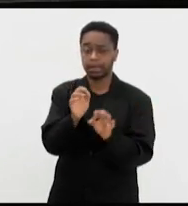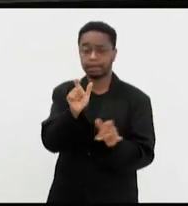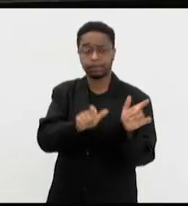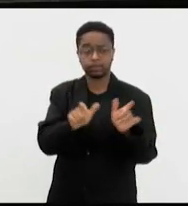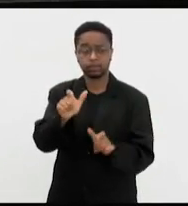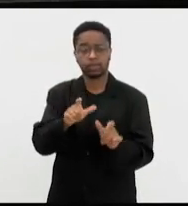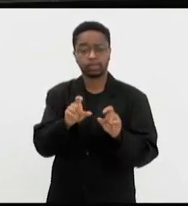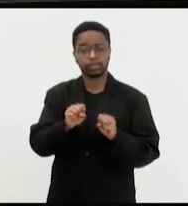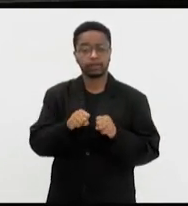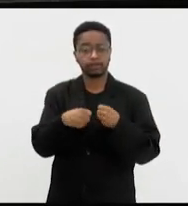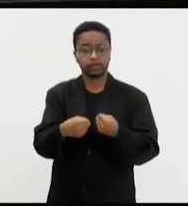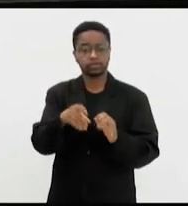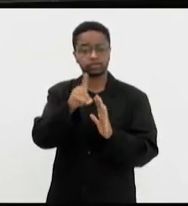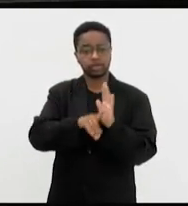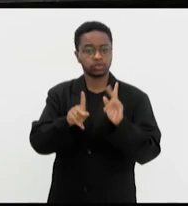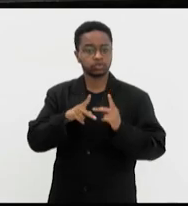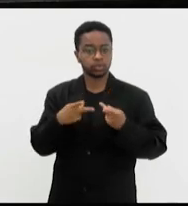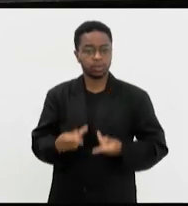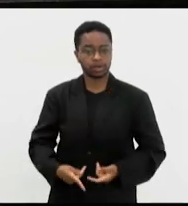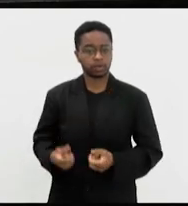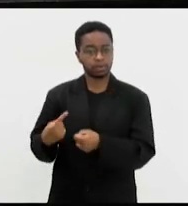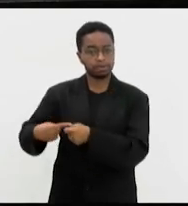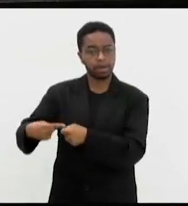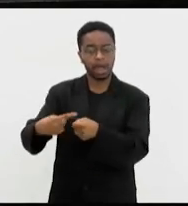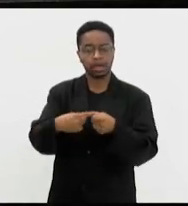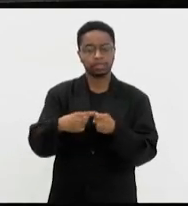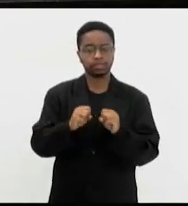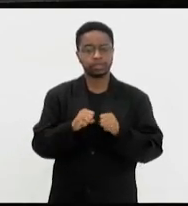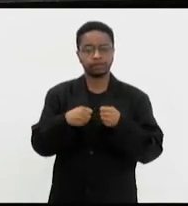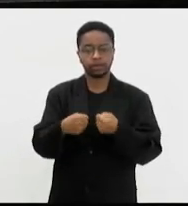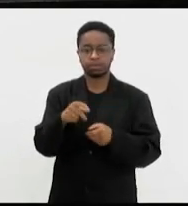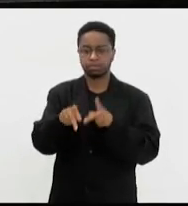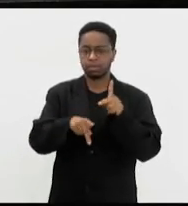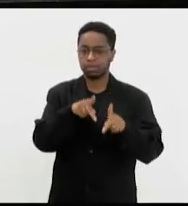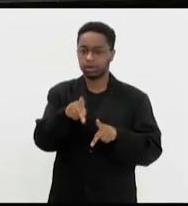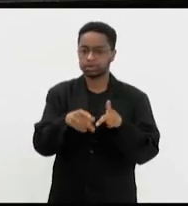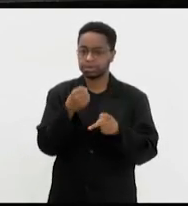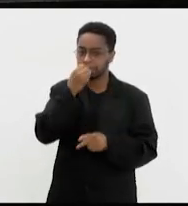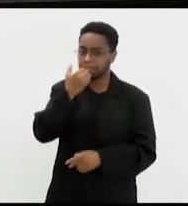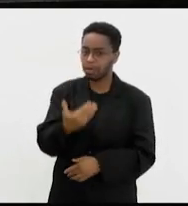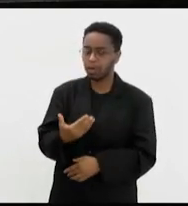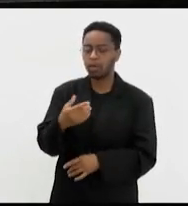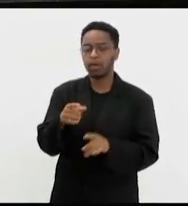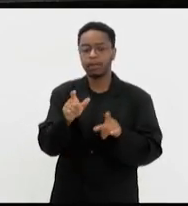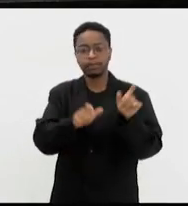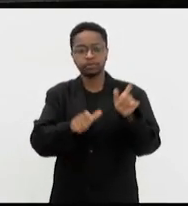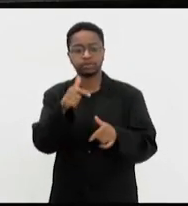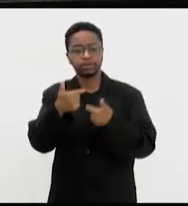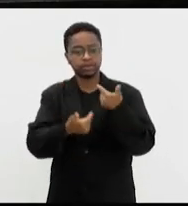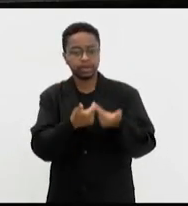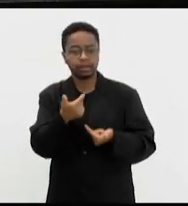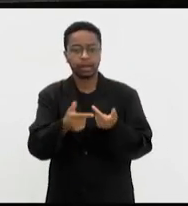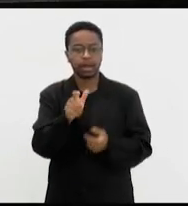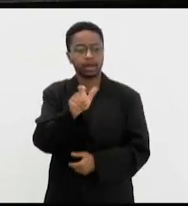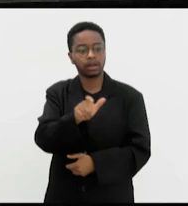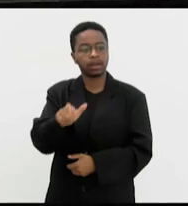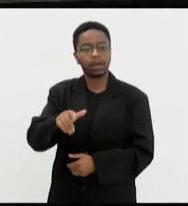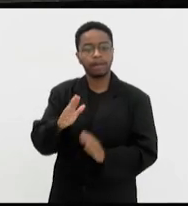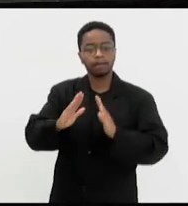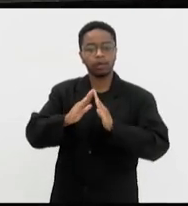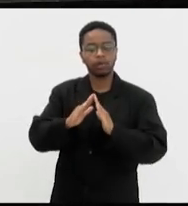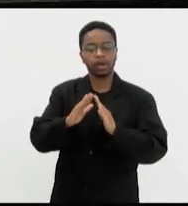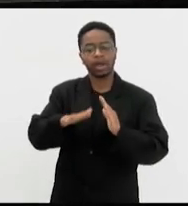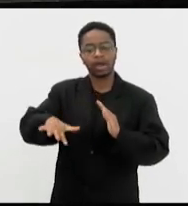Humanos nesses bairros defendendo a população de bem os trabalhadores que lá estão na zona